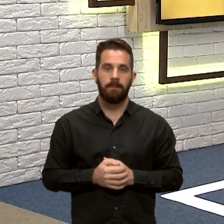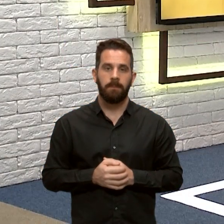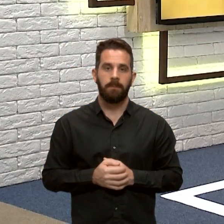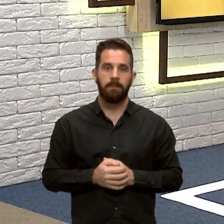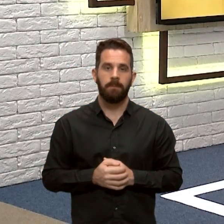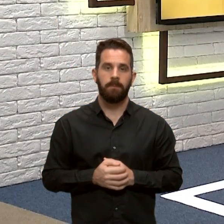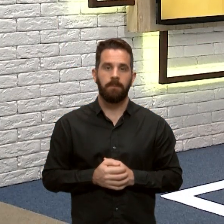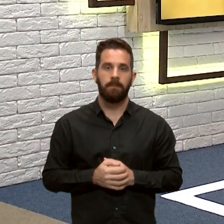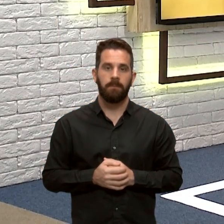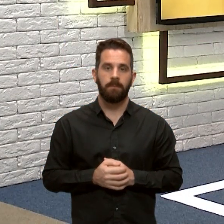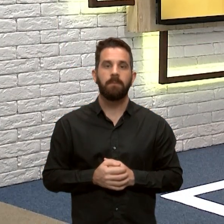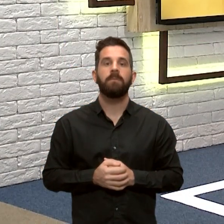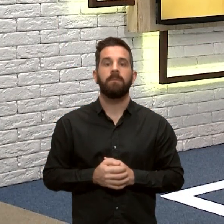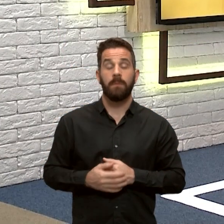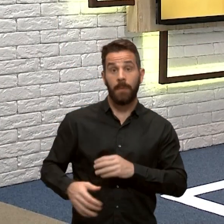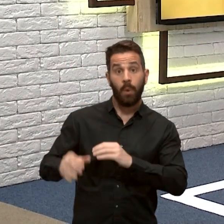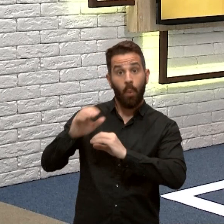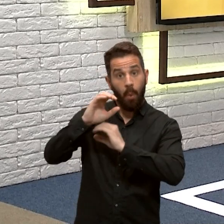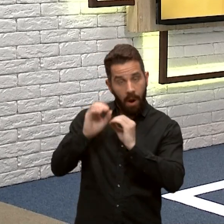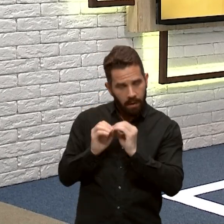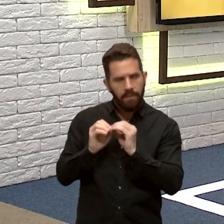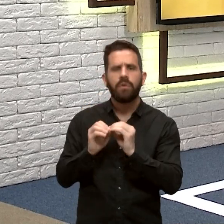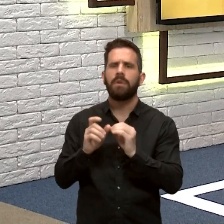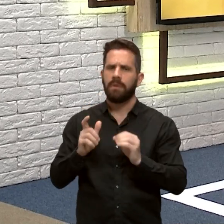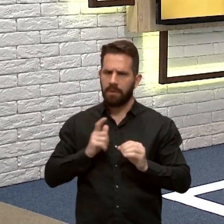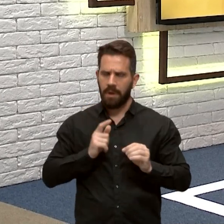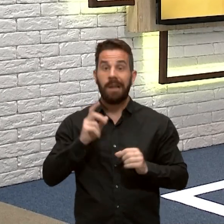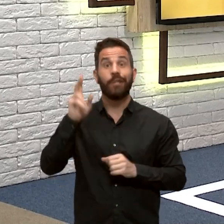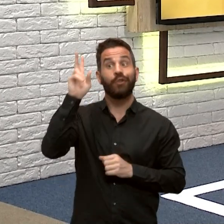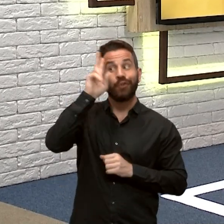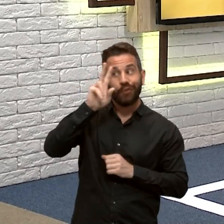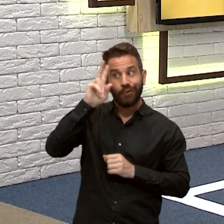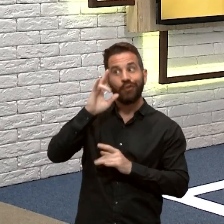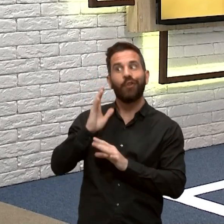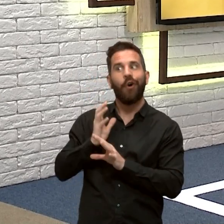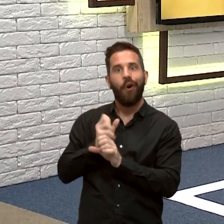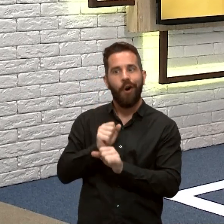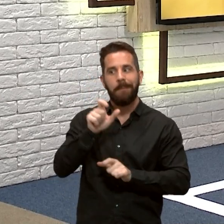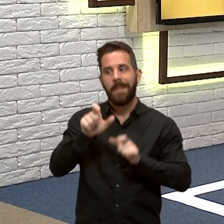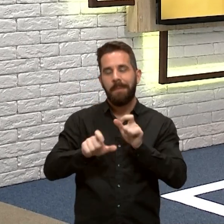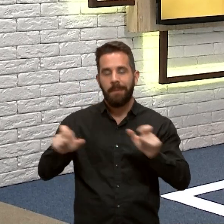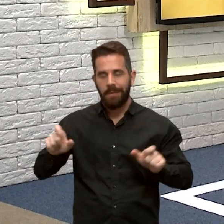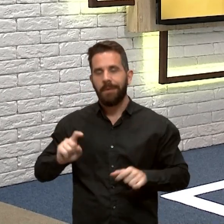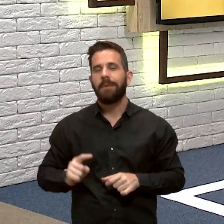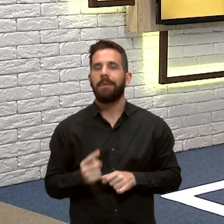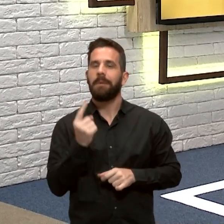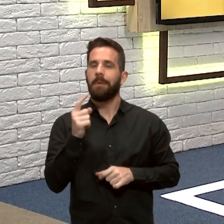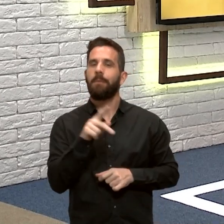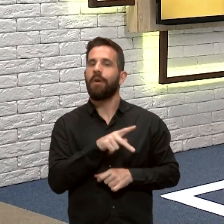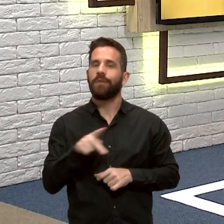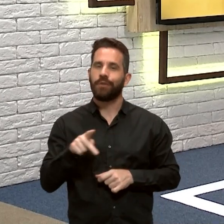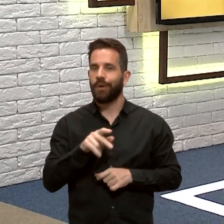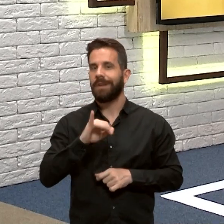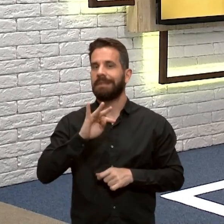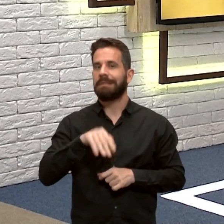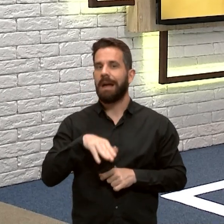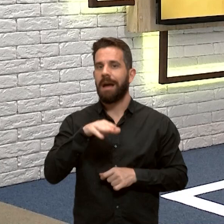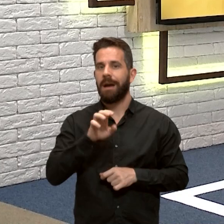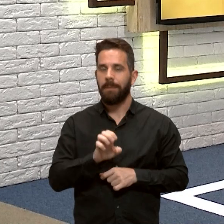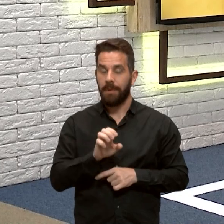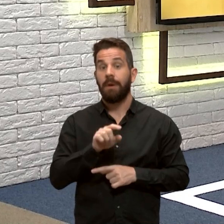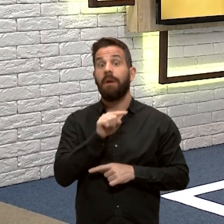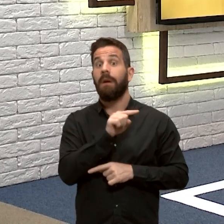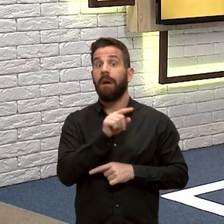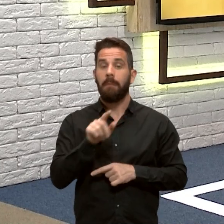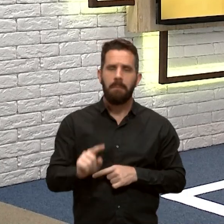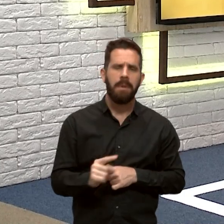A Universidade Federal de Goiás é feita de histórias. Uma delas é a do professor Itami, que fez parte da primeira